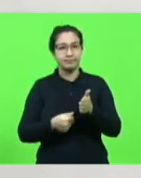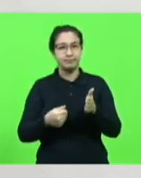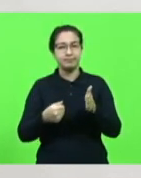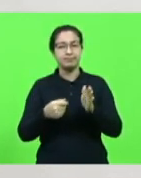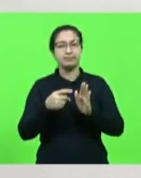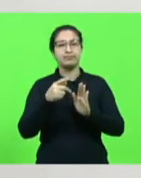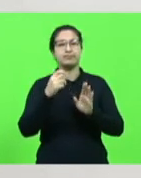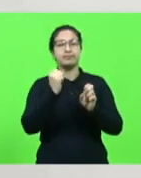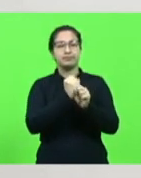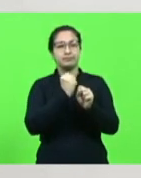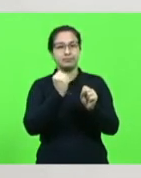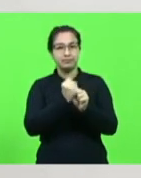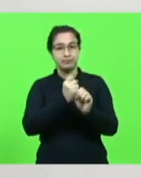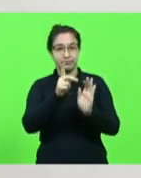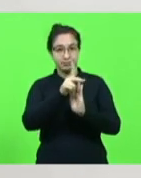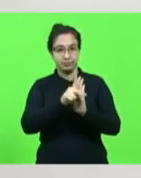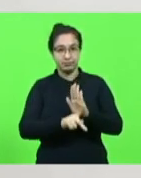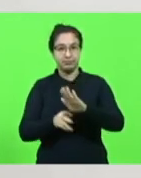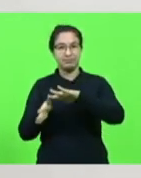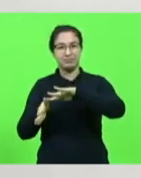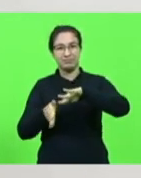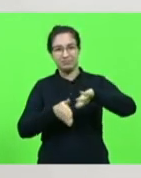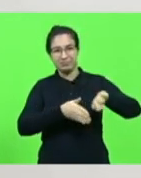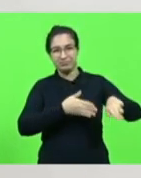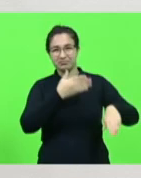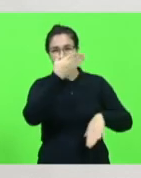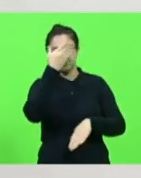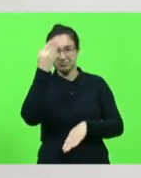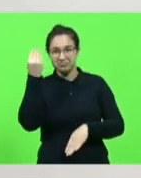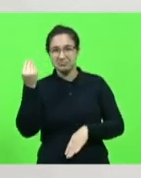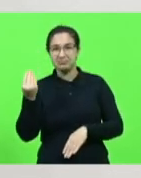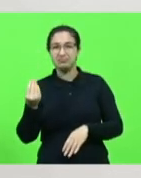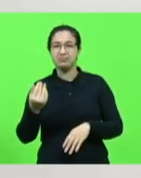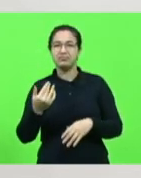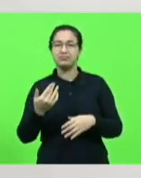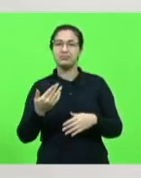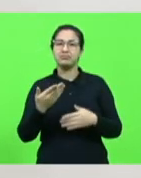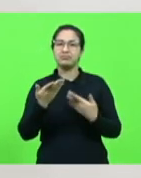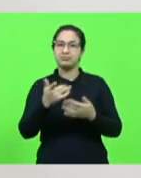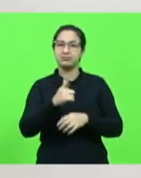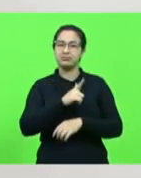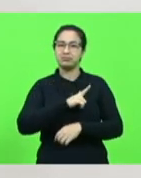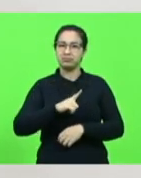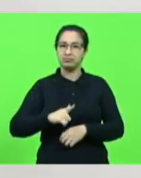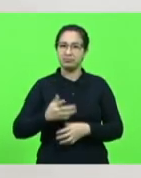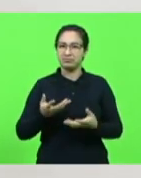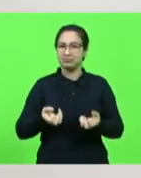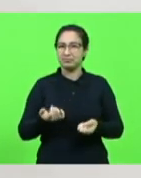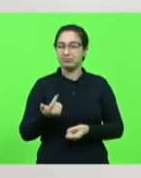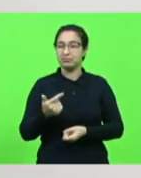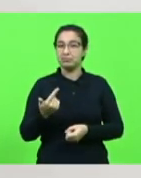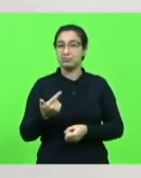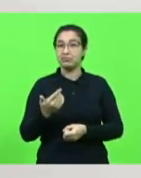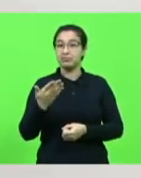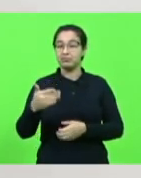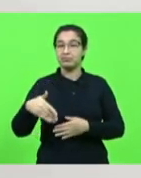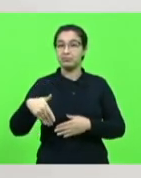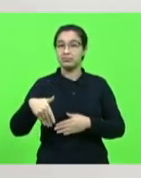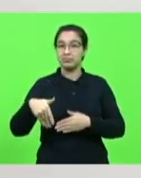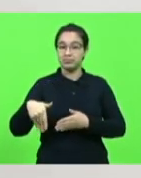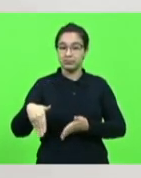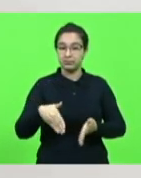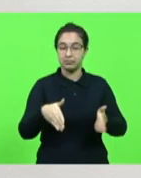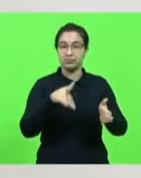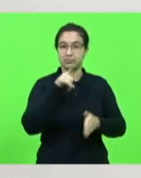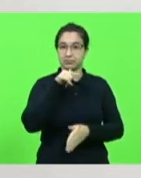em si, ficou às margens do governo, até que onde era um rio, virou uma estrada. Então, eu parabenizo